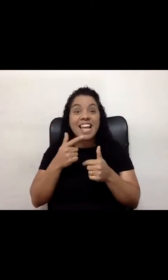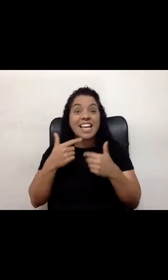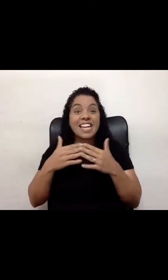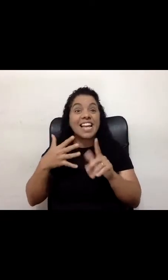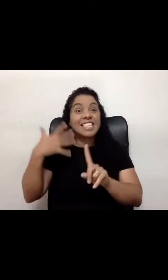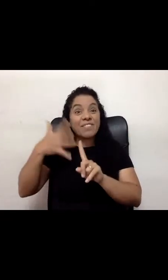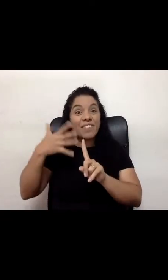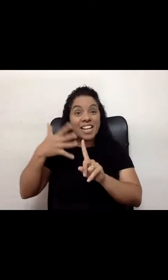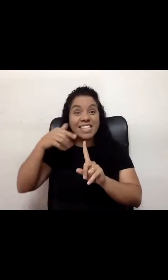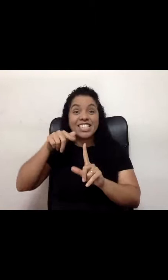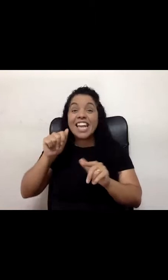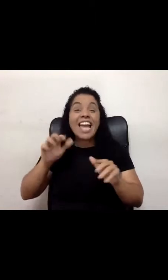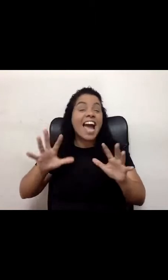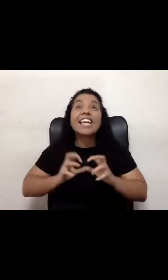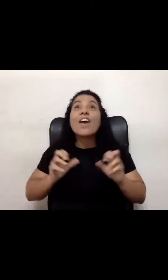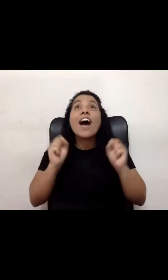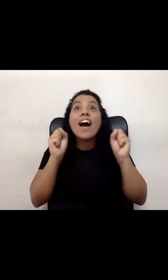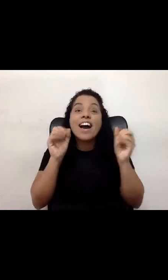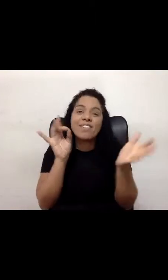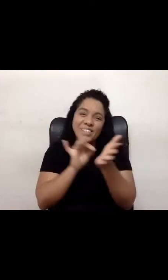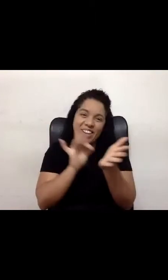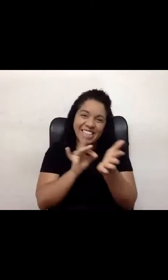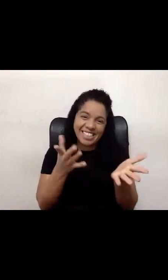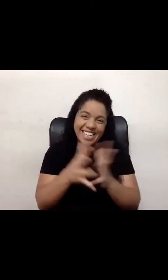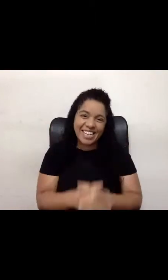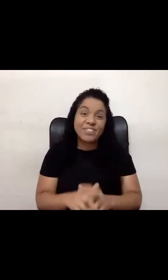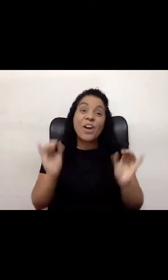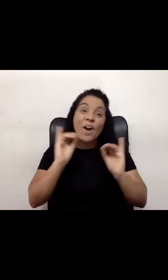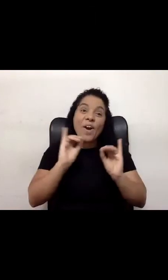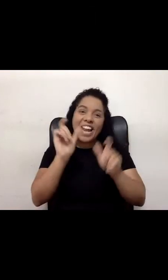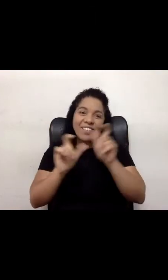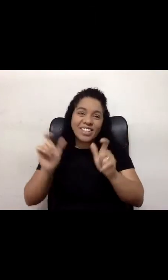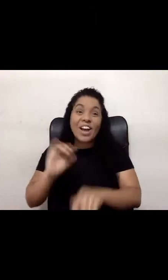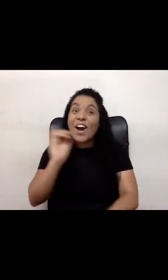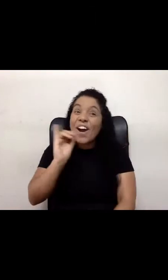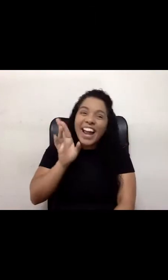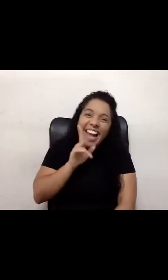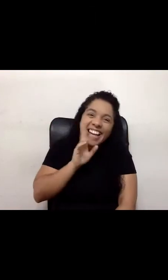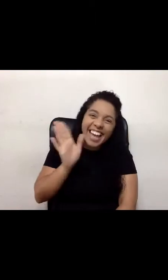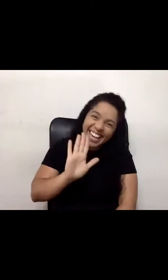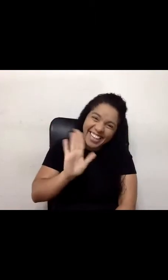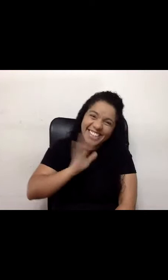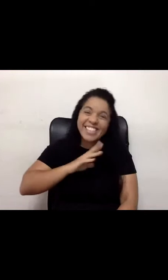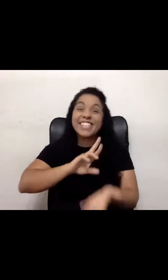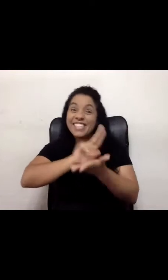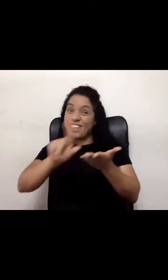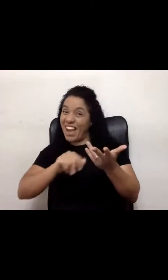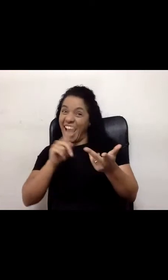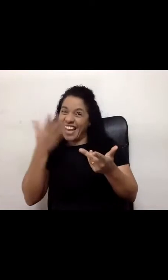de QA, que eu amo de paixão. Olá, pessoal. Olá, Raquel, de vários